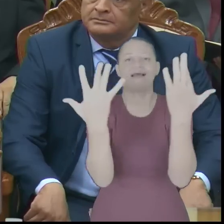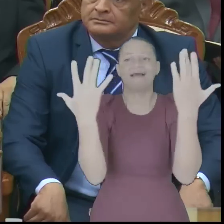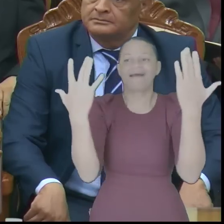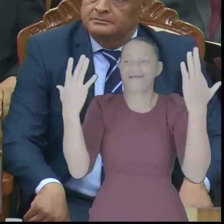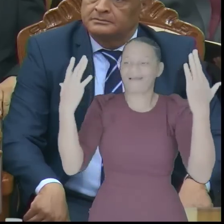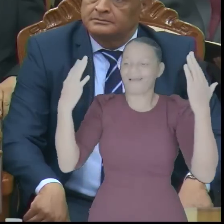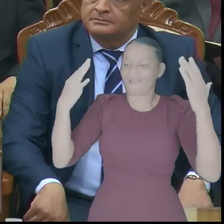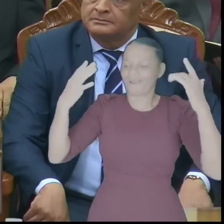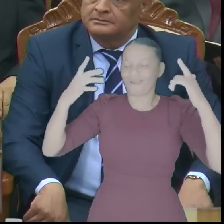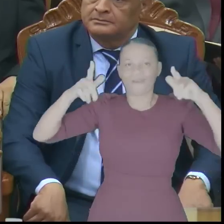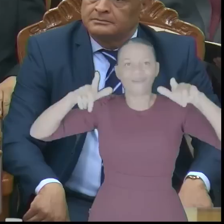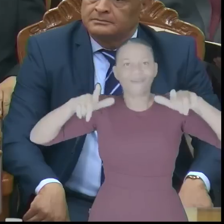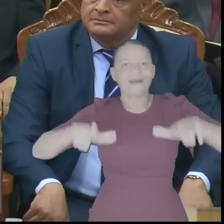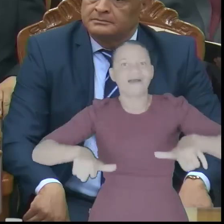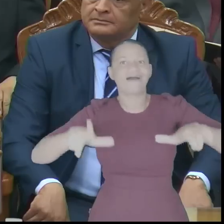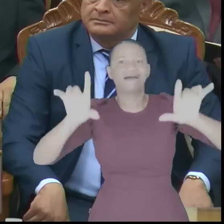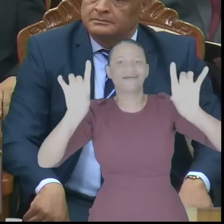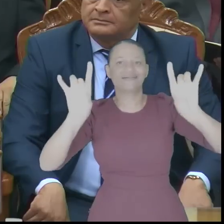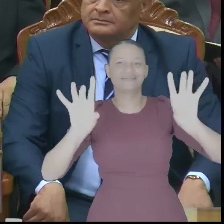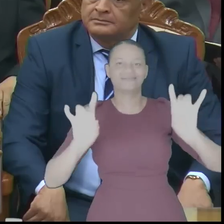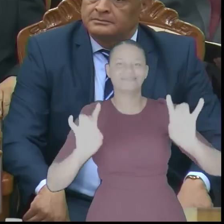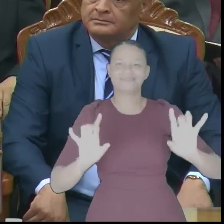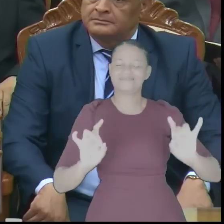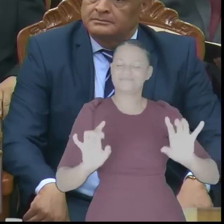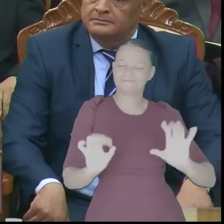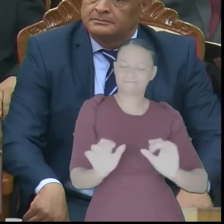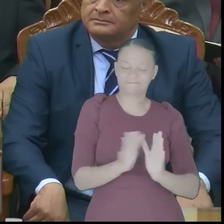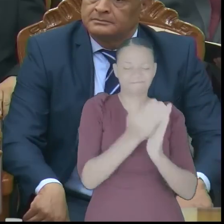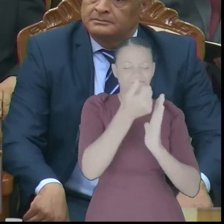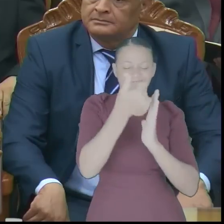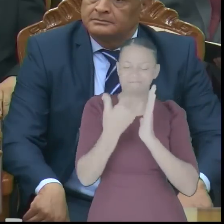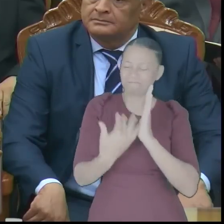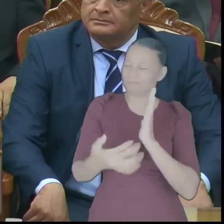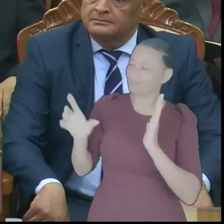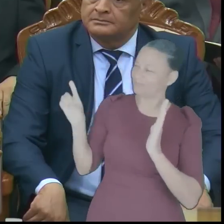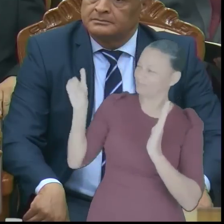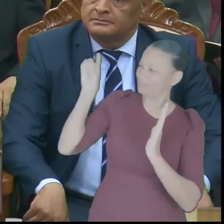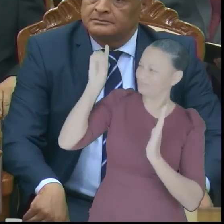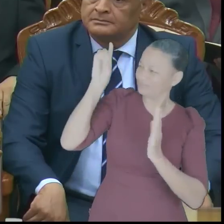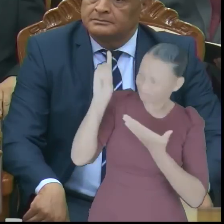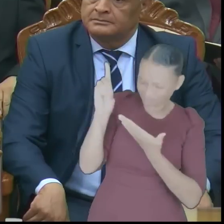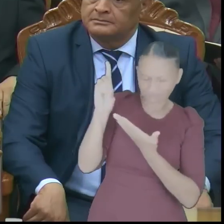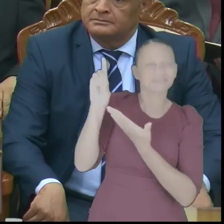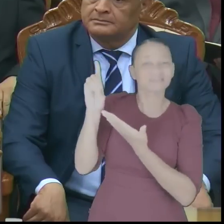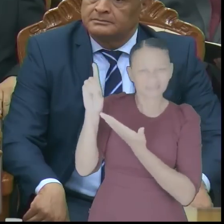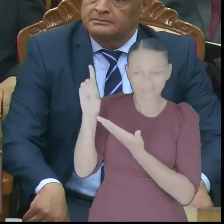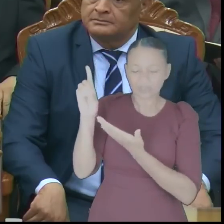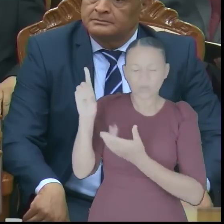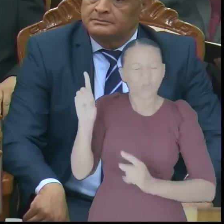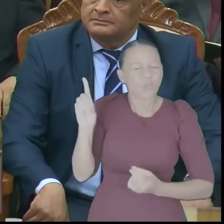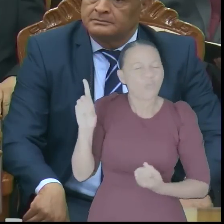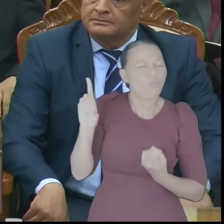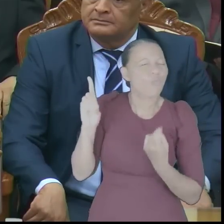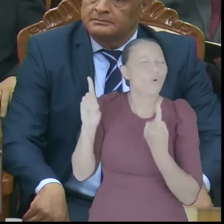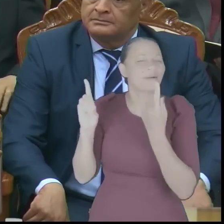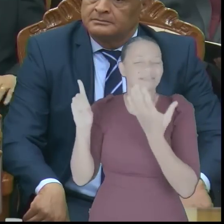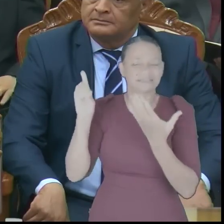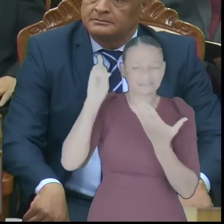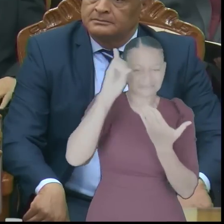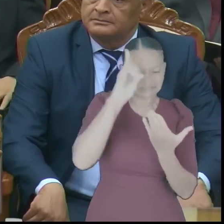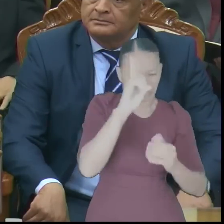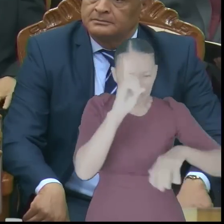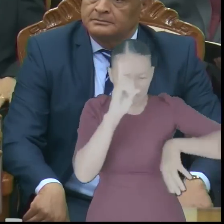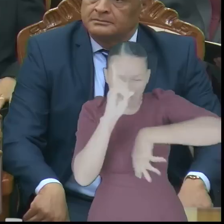Bíblia nos ensina é que Deus é a única pessoa que consegue habitar no caos. E ao invés de ser mudado